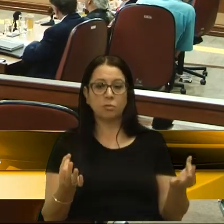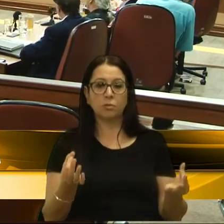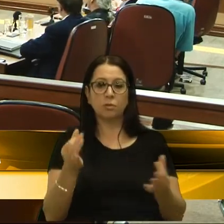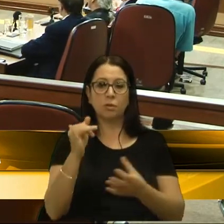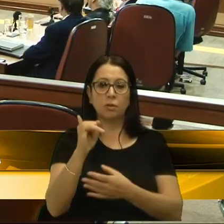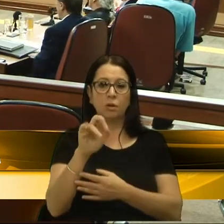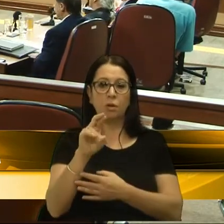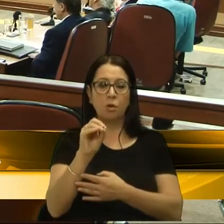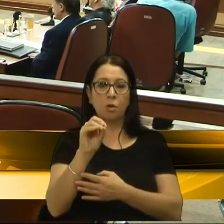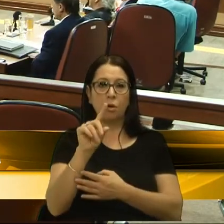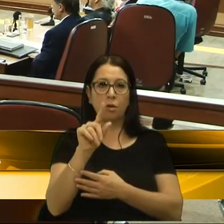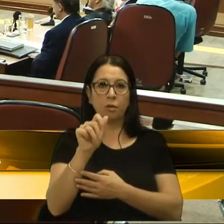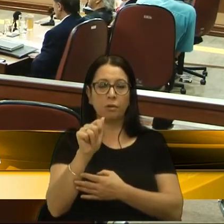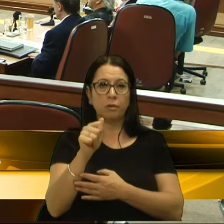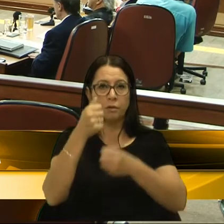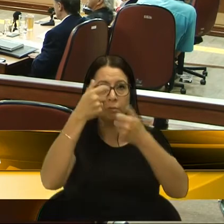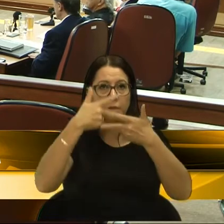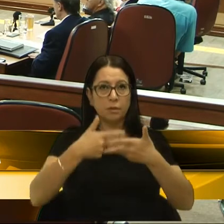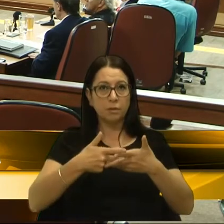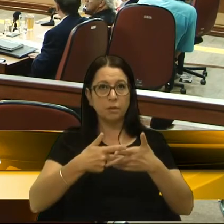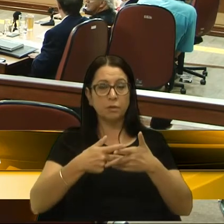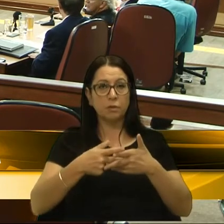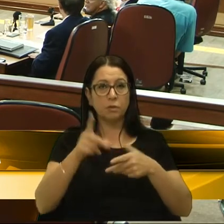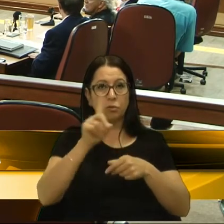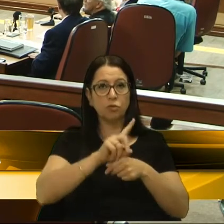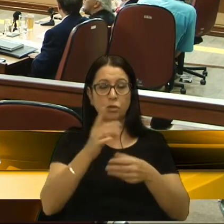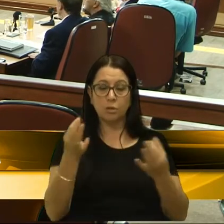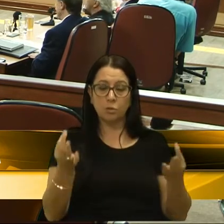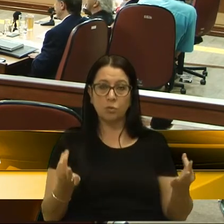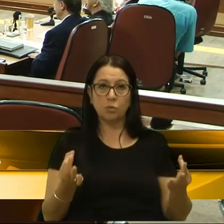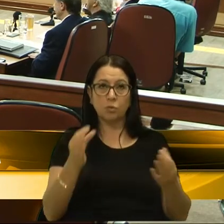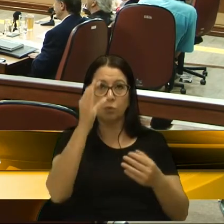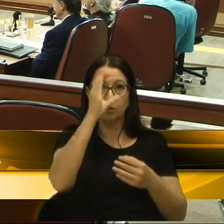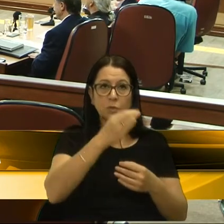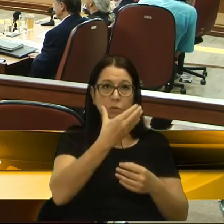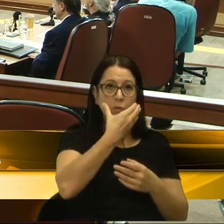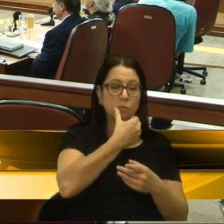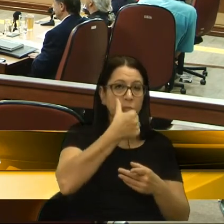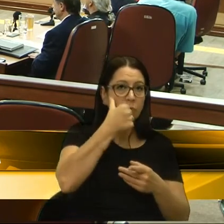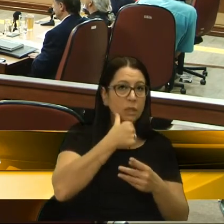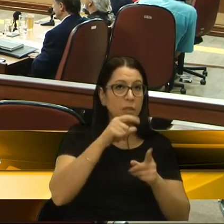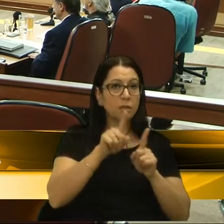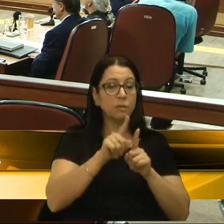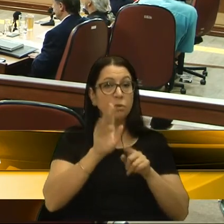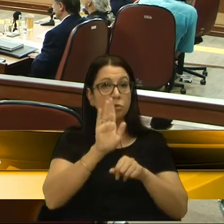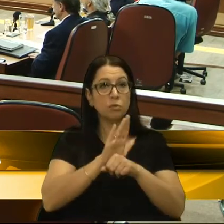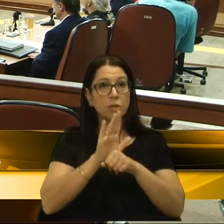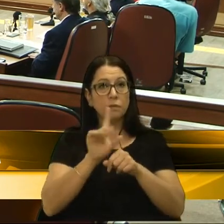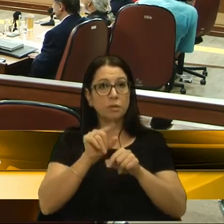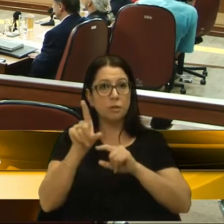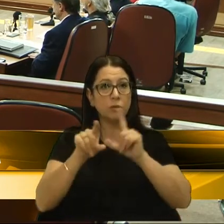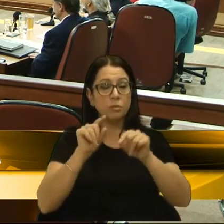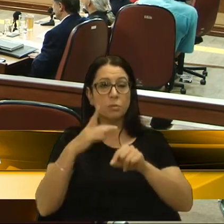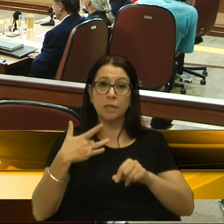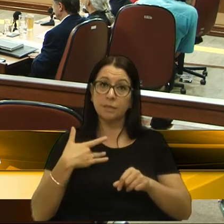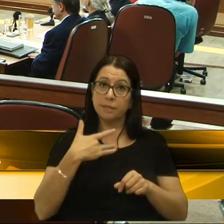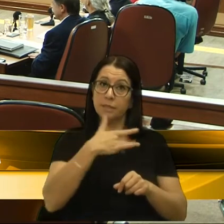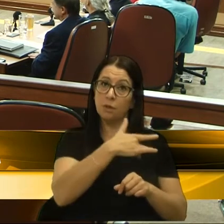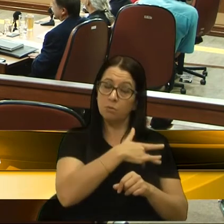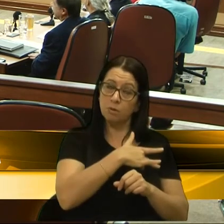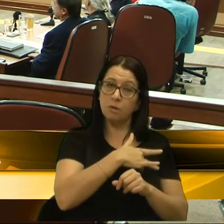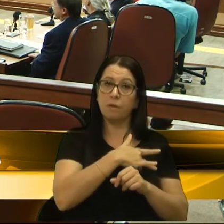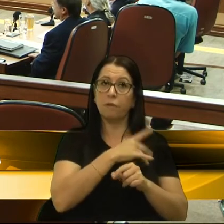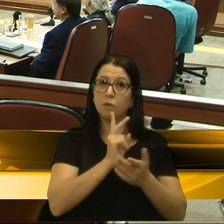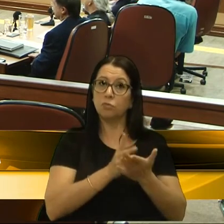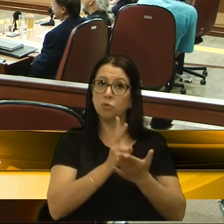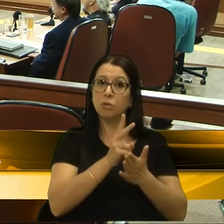Sul. Justifica a autora que, ao instituir o Dia do Ioga em Caxias do Sul, cidadãos e cidadãs estarão sendo ajudados a fazer escolhas mais saudáveis e